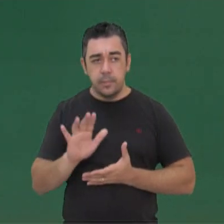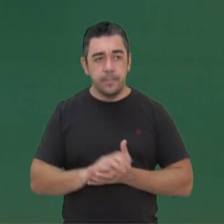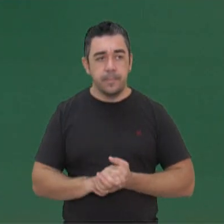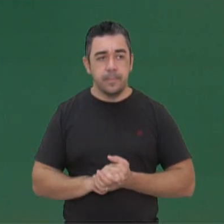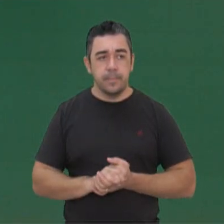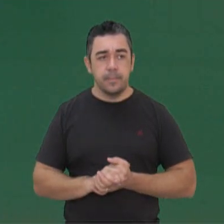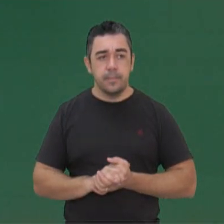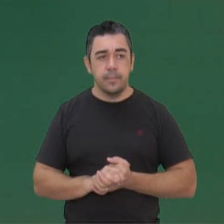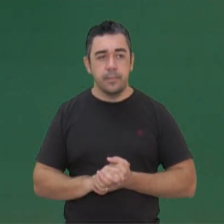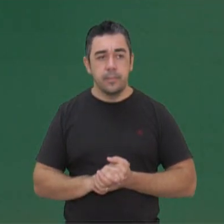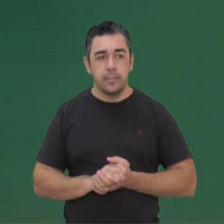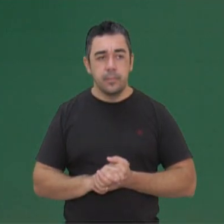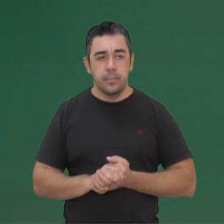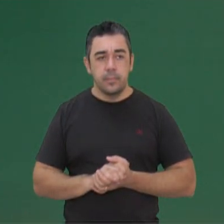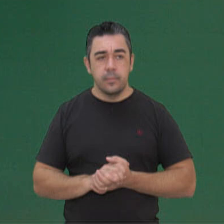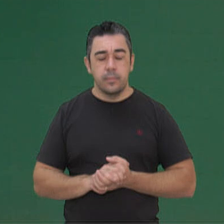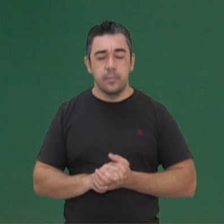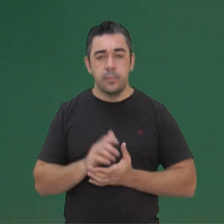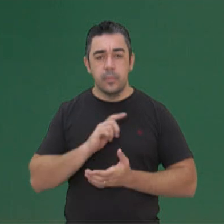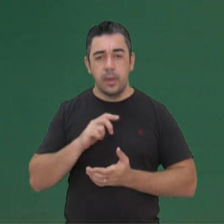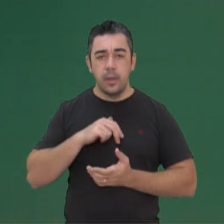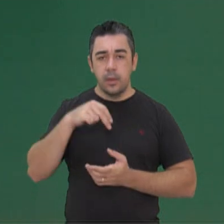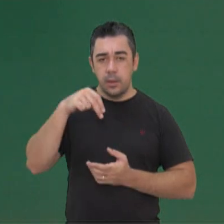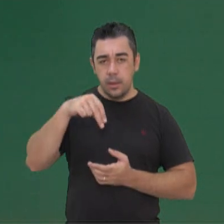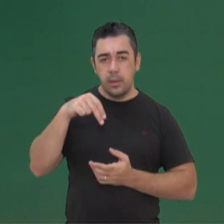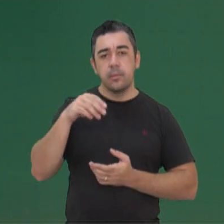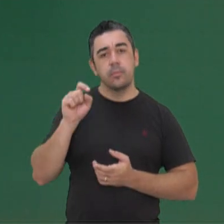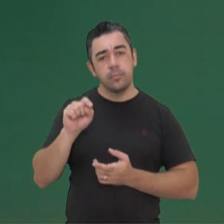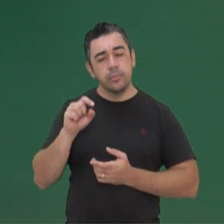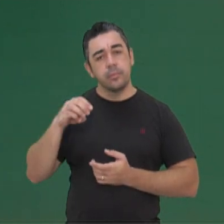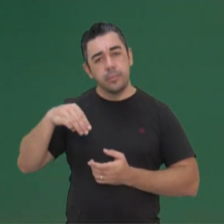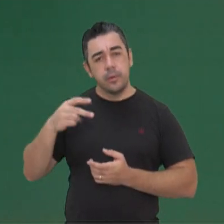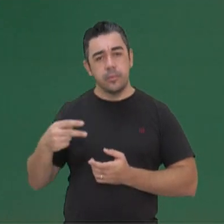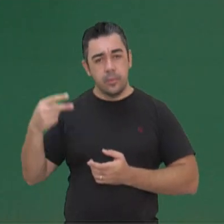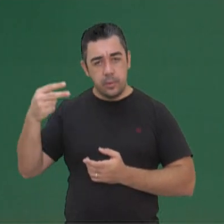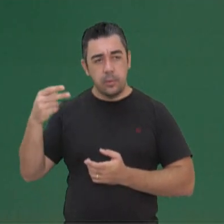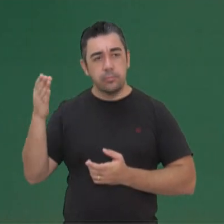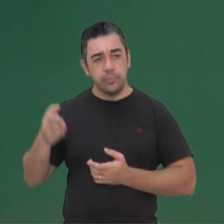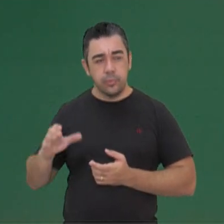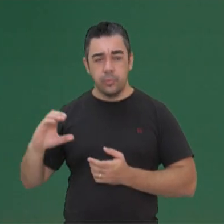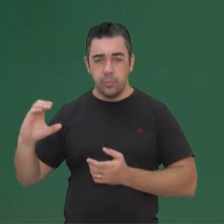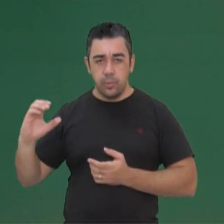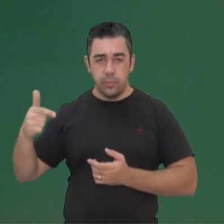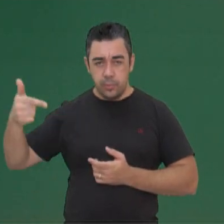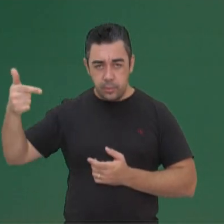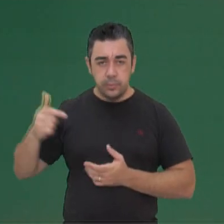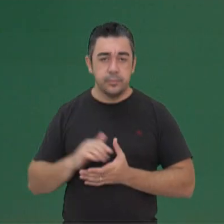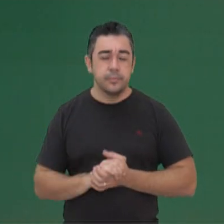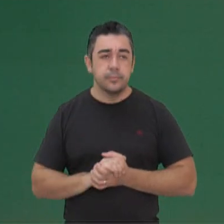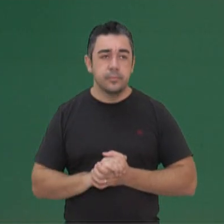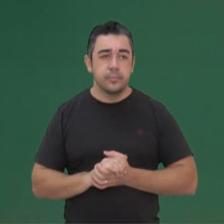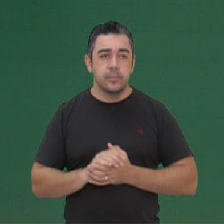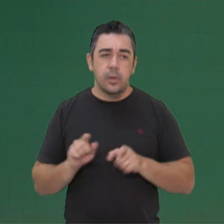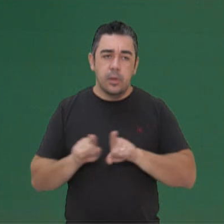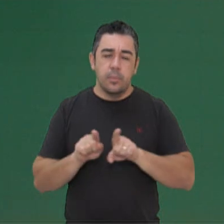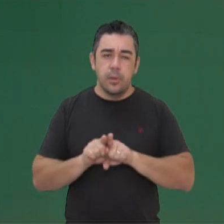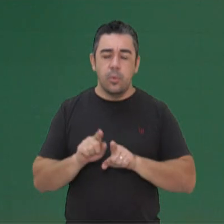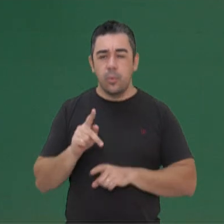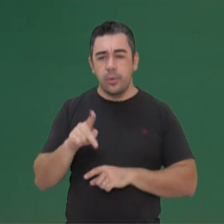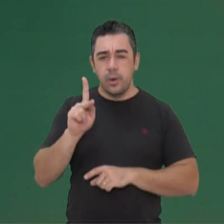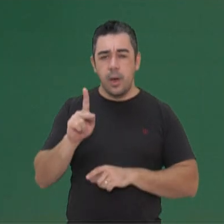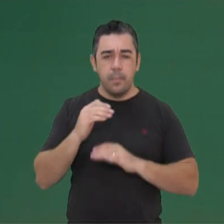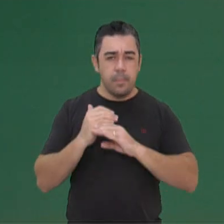K com unidades Newton metro quadrado por coulomb quadrado. Normalmente a gente usa aqui K do vácuo, seria o K